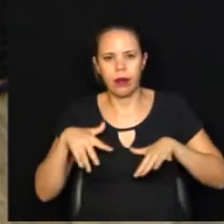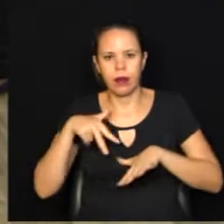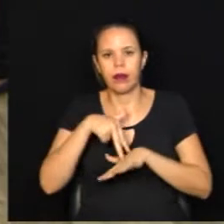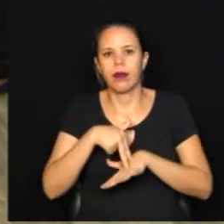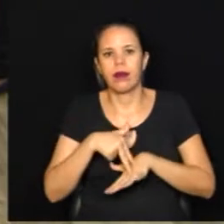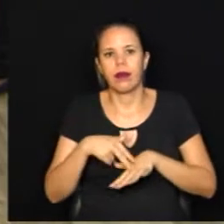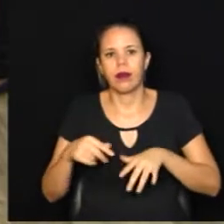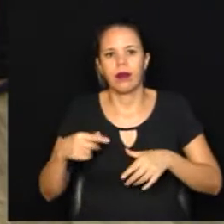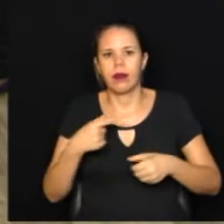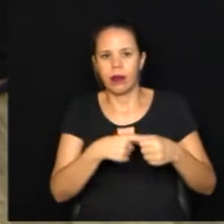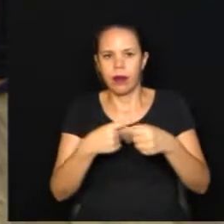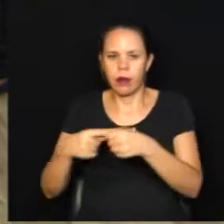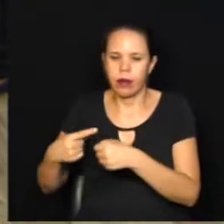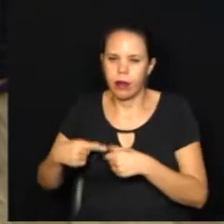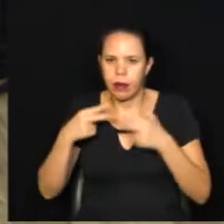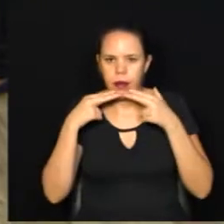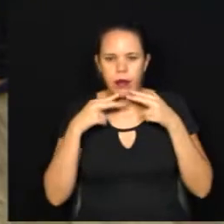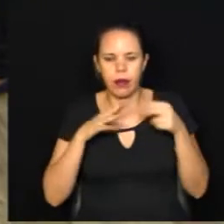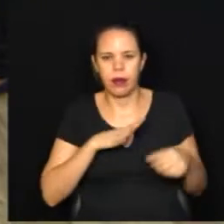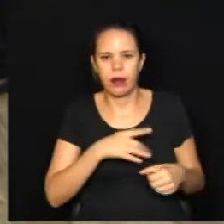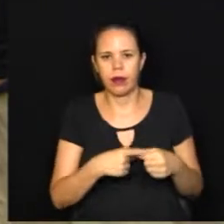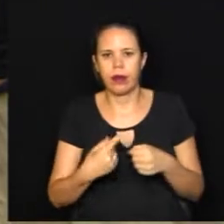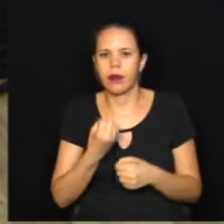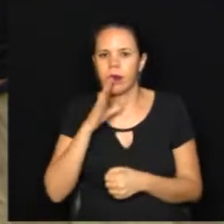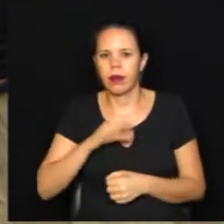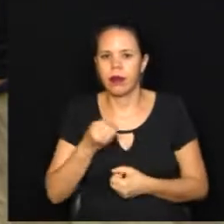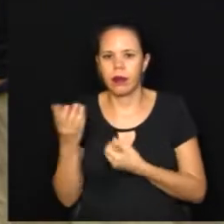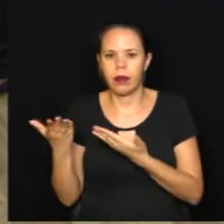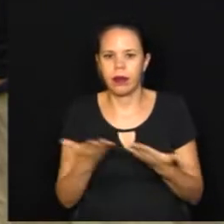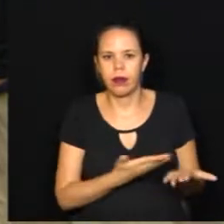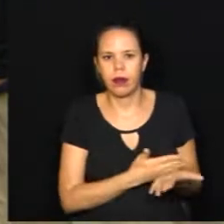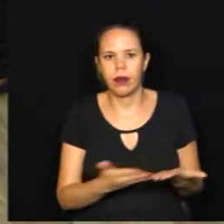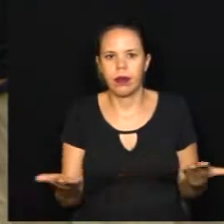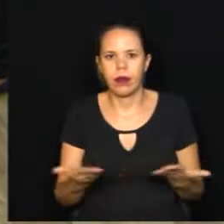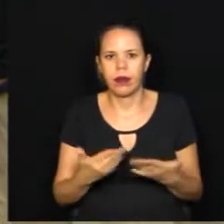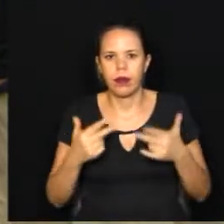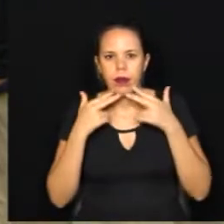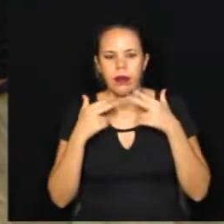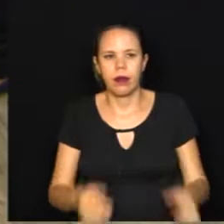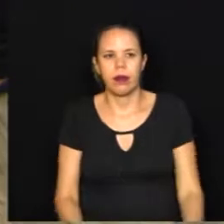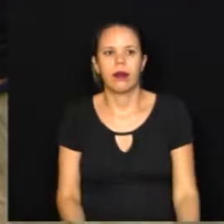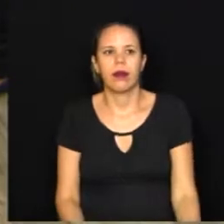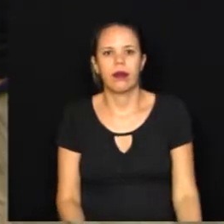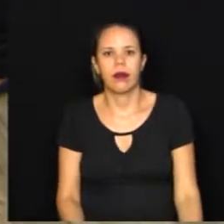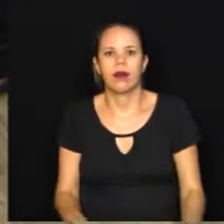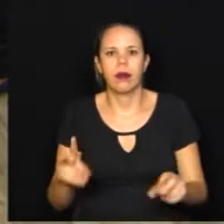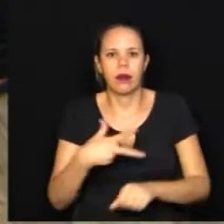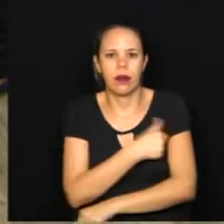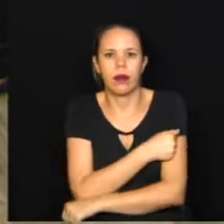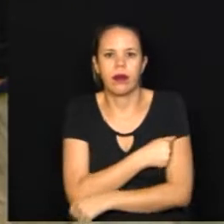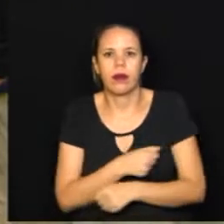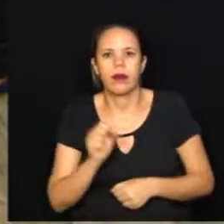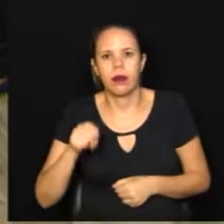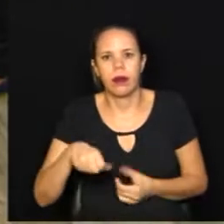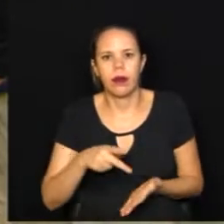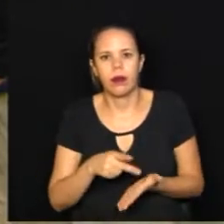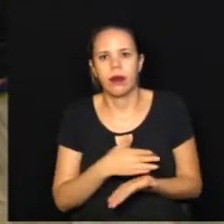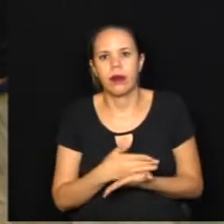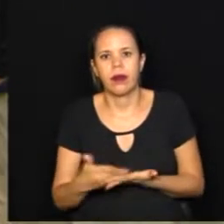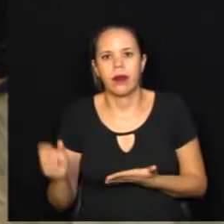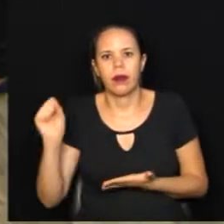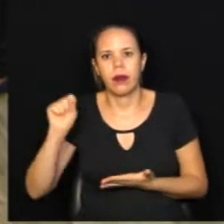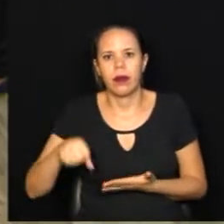da metrópole. Seja bem-vinda, boa tarde. E começamos hoje com uma boa notícia em relação à vacinação, Mina. Começamos